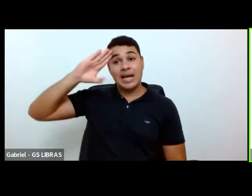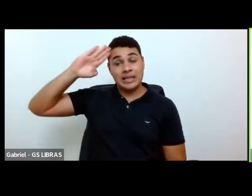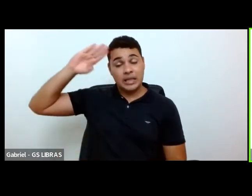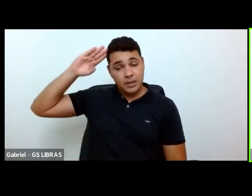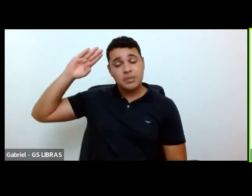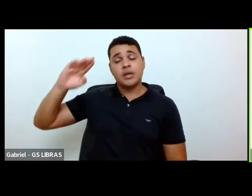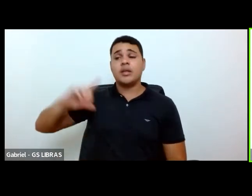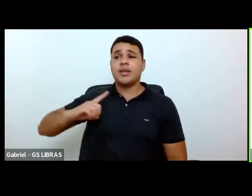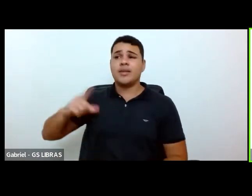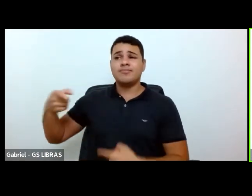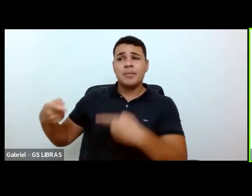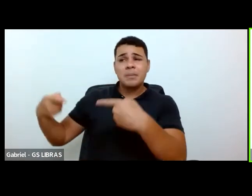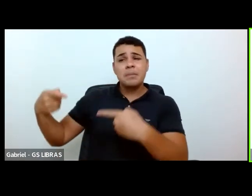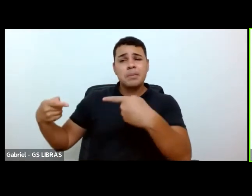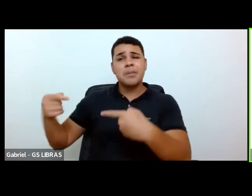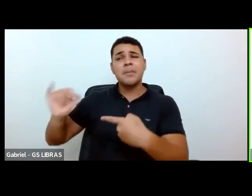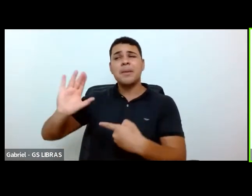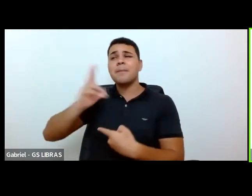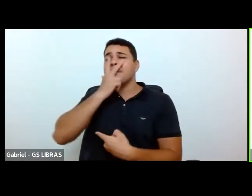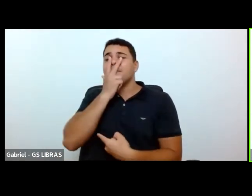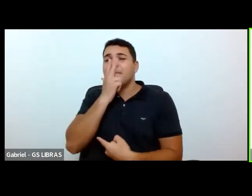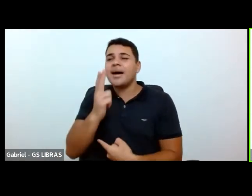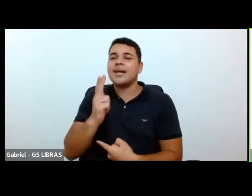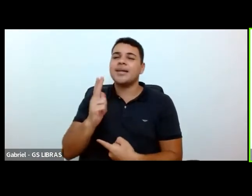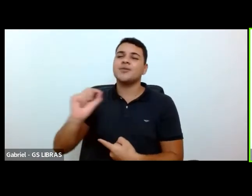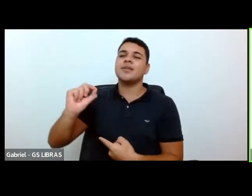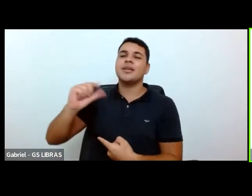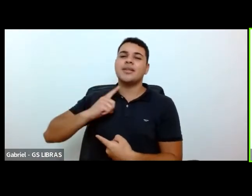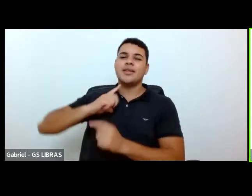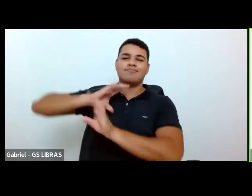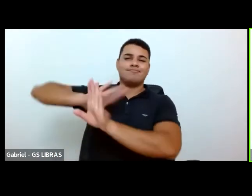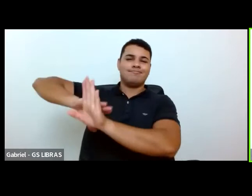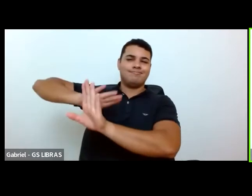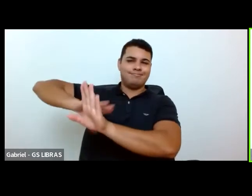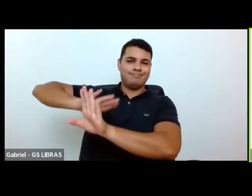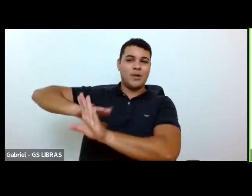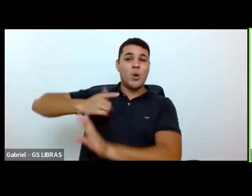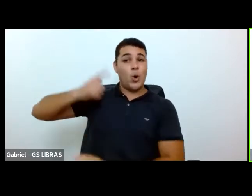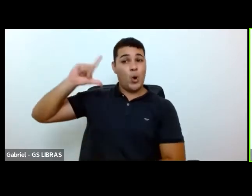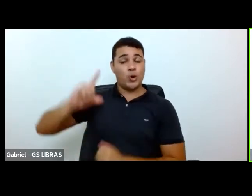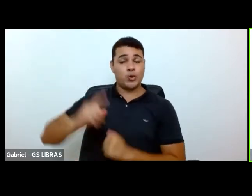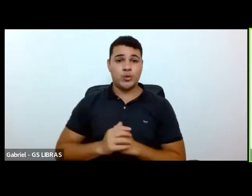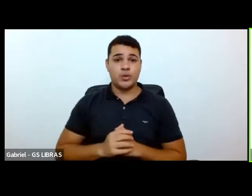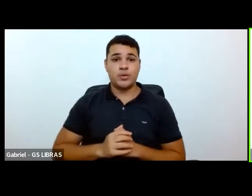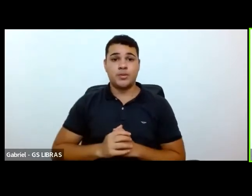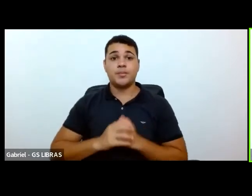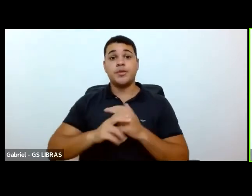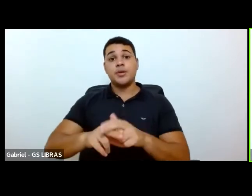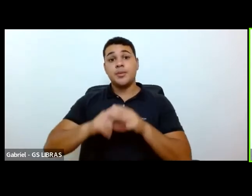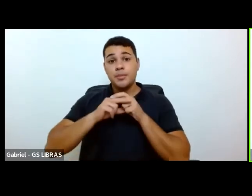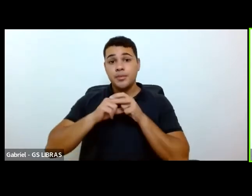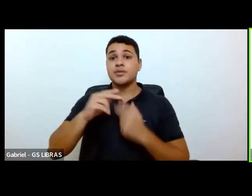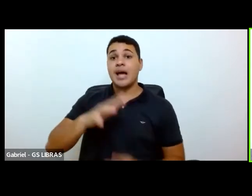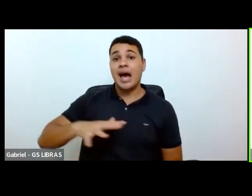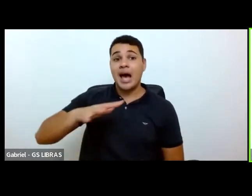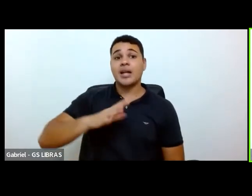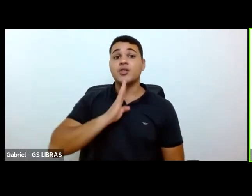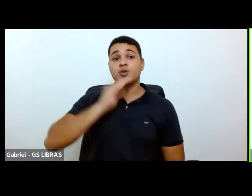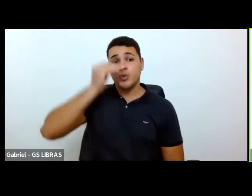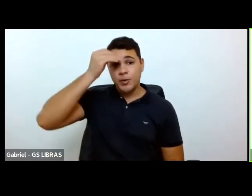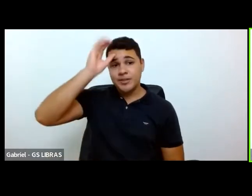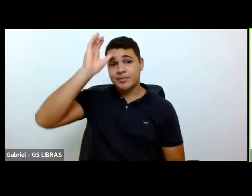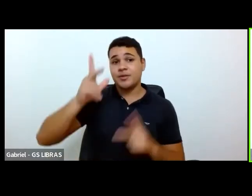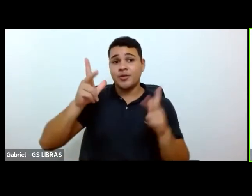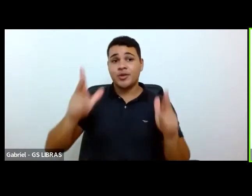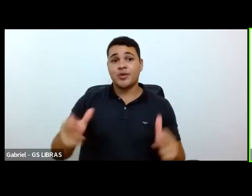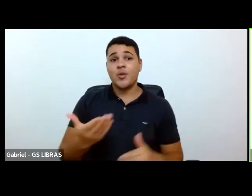pouco comprometido com essa questão na sua centralidade. Falo isso, obviamente, em diferentes campos de conhecimento vai ser distinto, né, como a Luciana colocou,